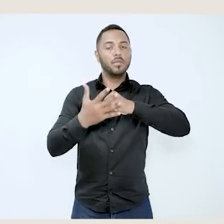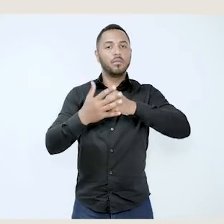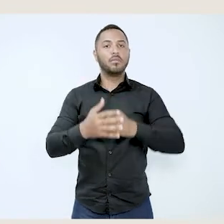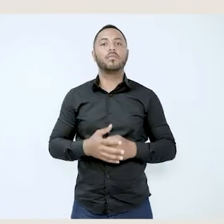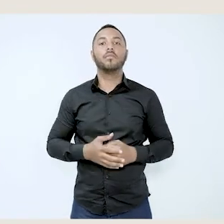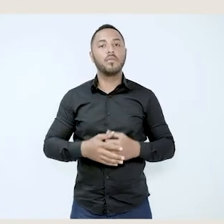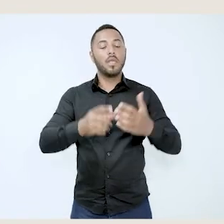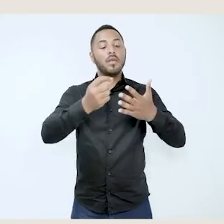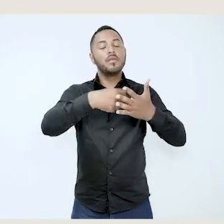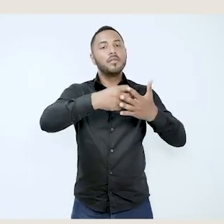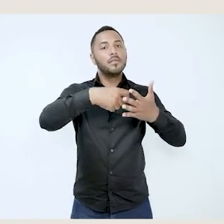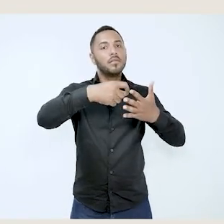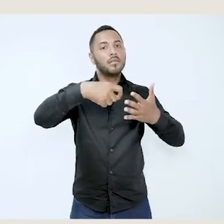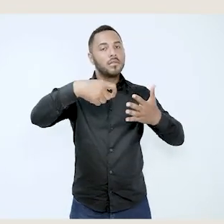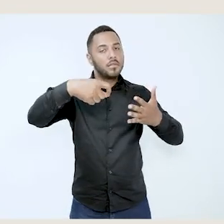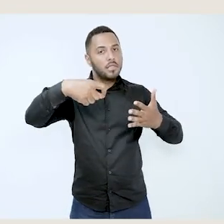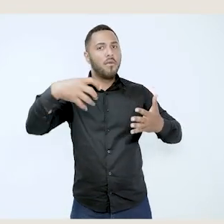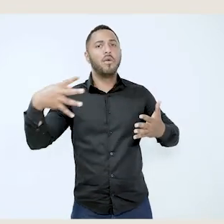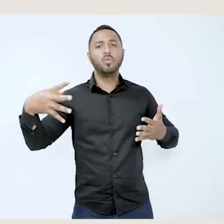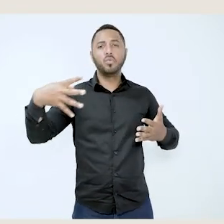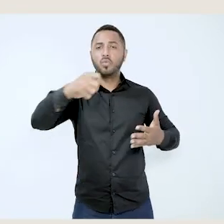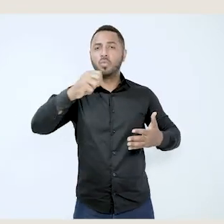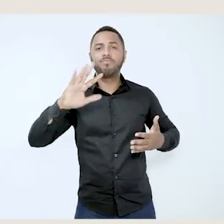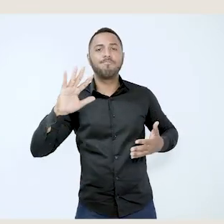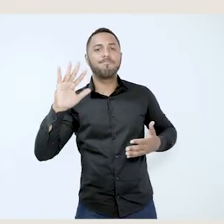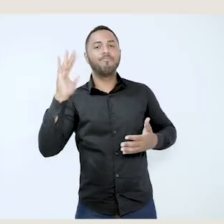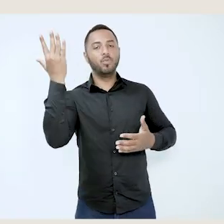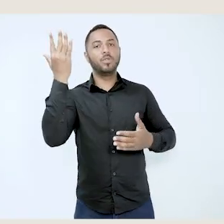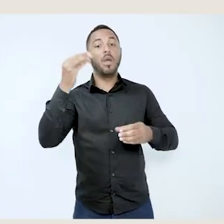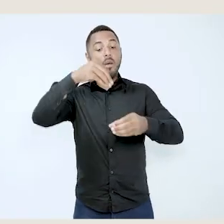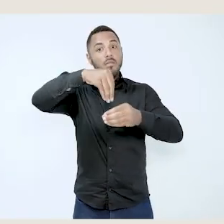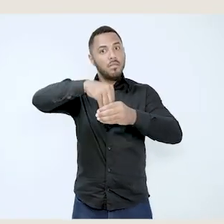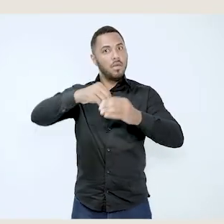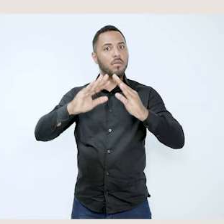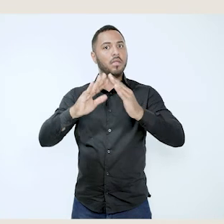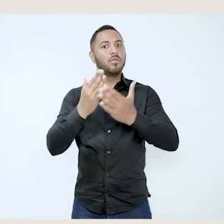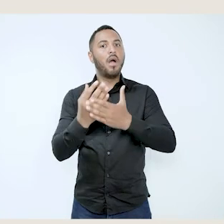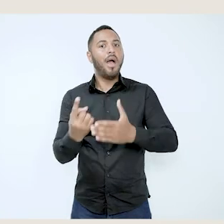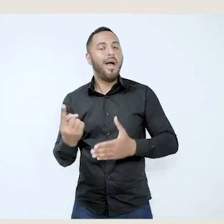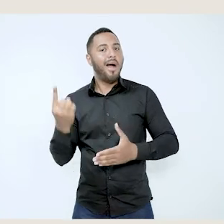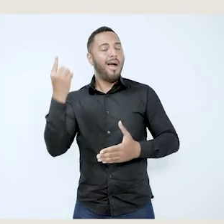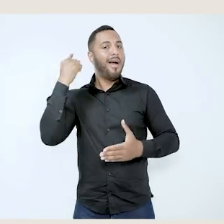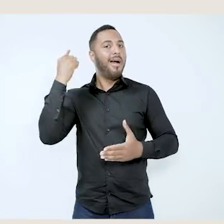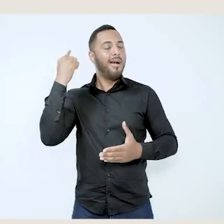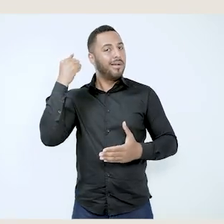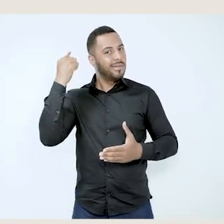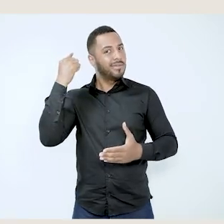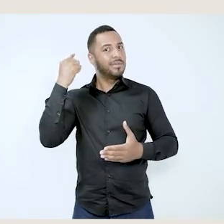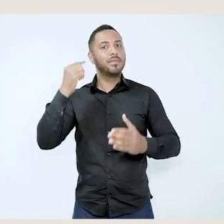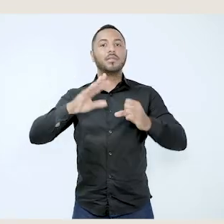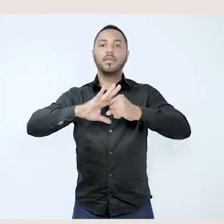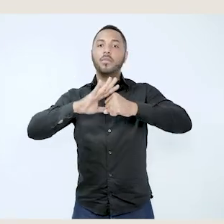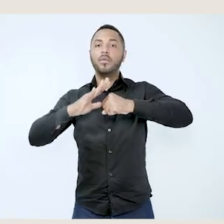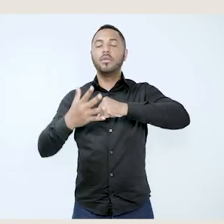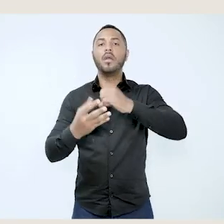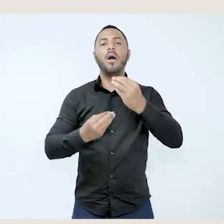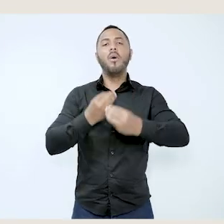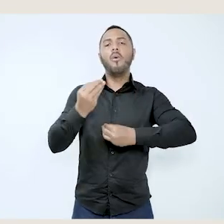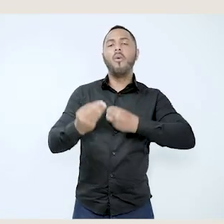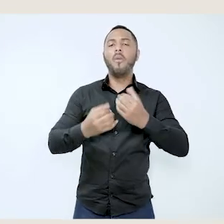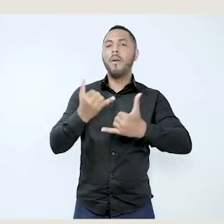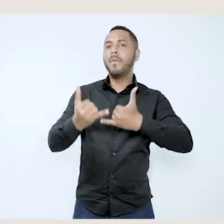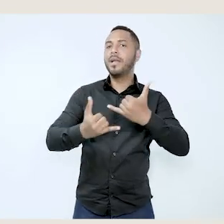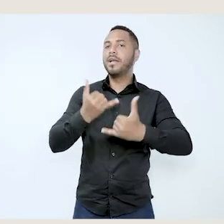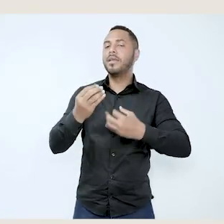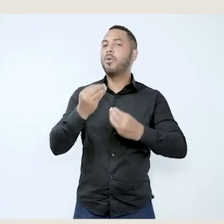pandemia? Escreva sobre a rotina da sua escola antes da pandemia, conte-nos como eram